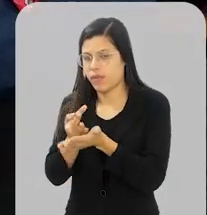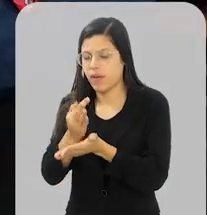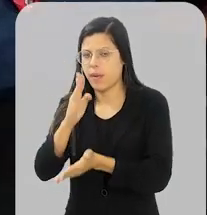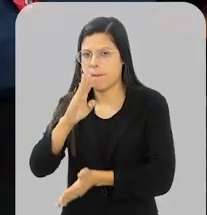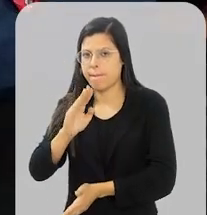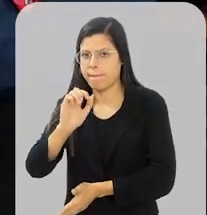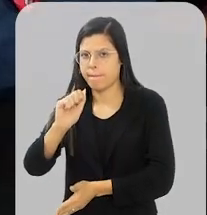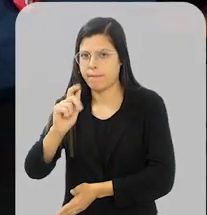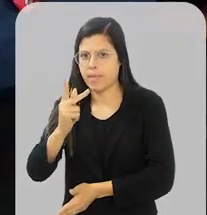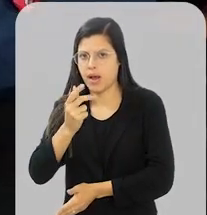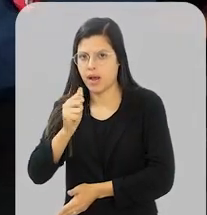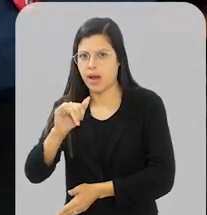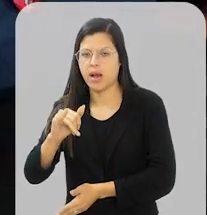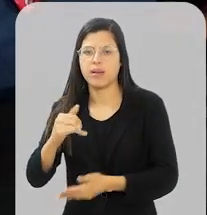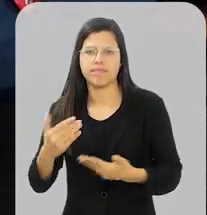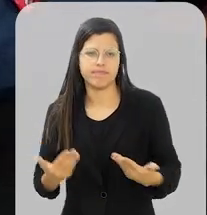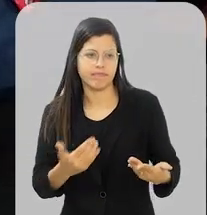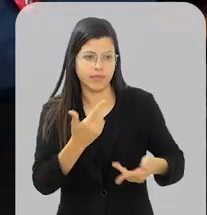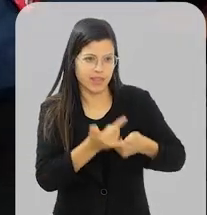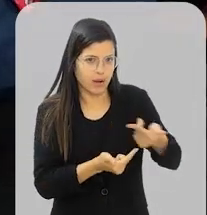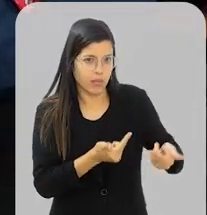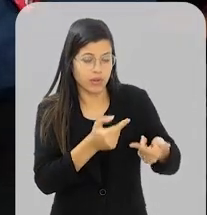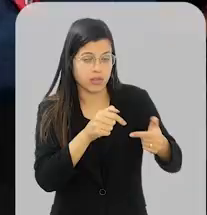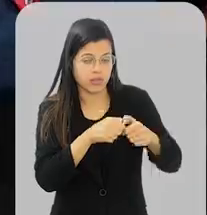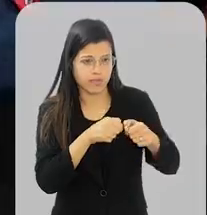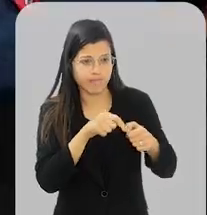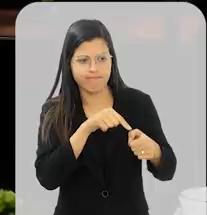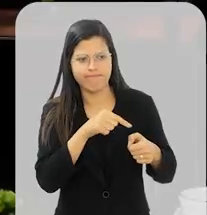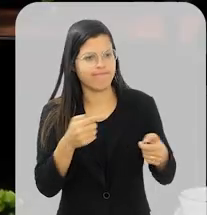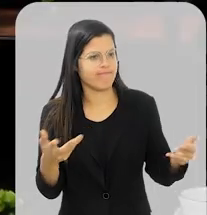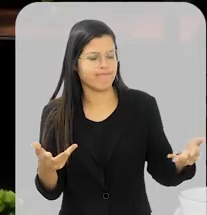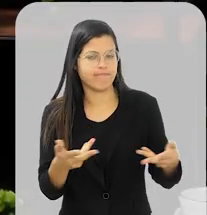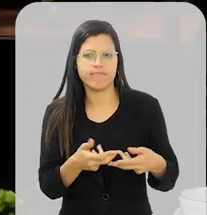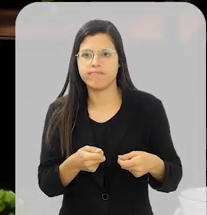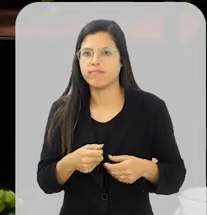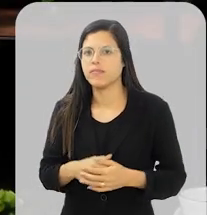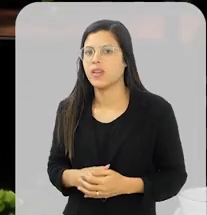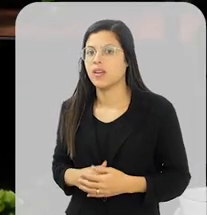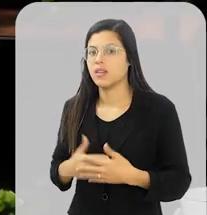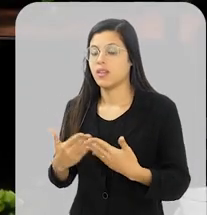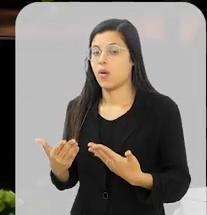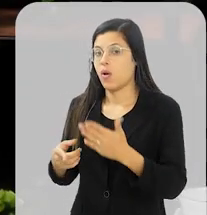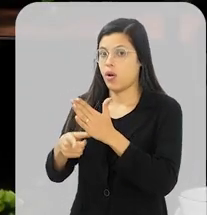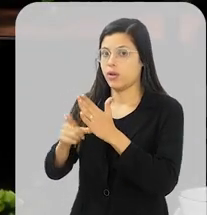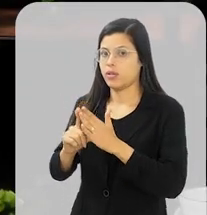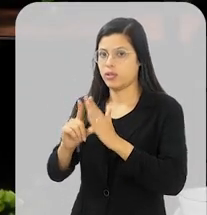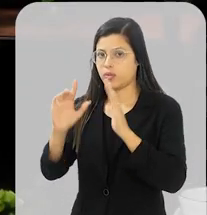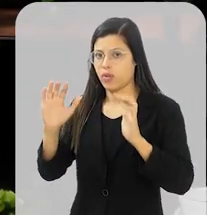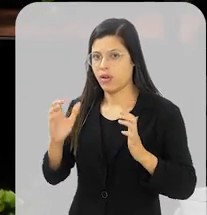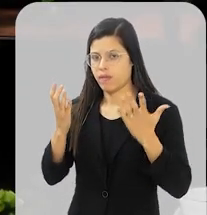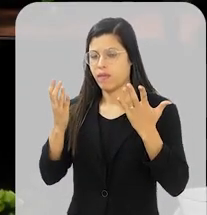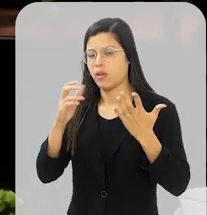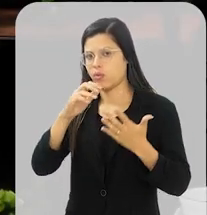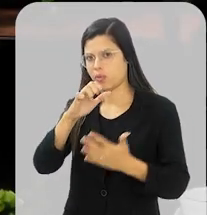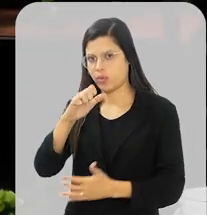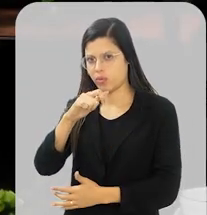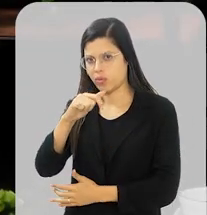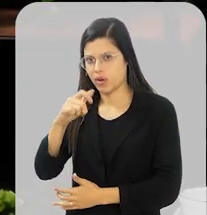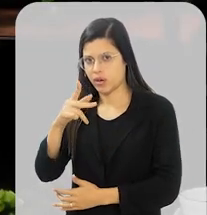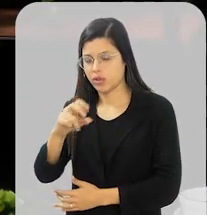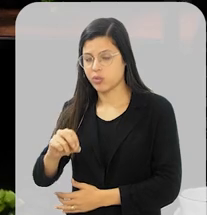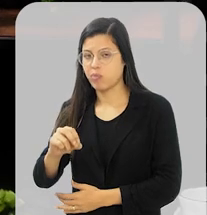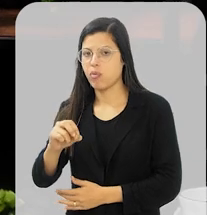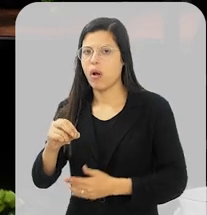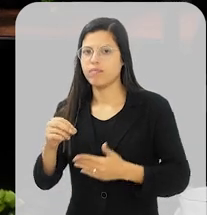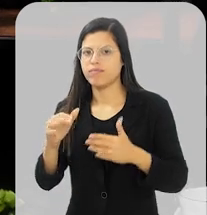esse trabalho que você faz que eu acho fantástico. Isso. Então, o que que acontece? Antes do evento, a gente abre nas nossas